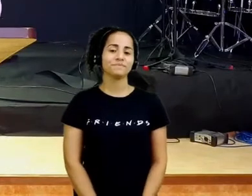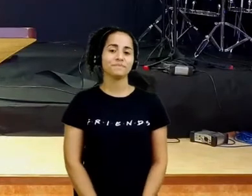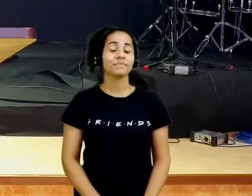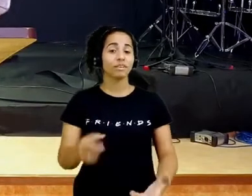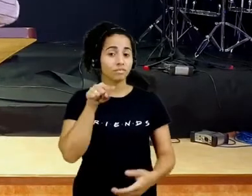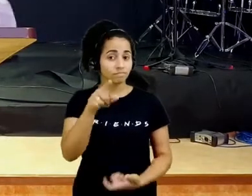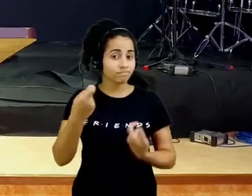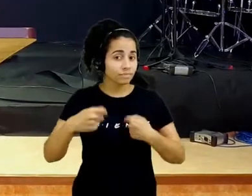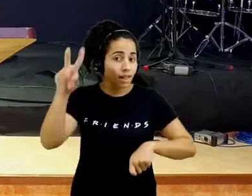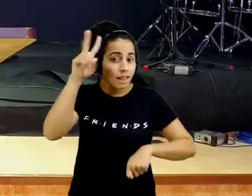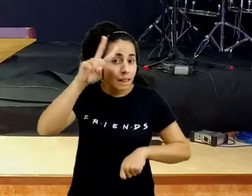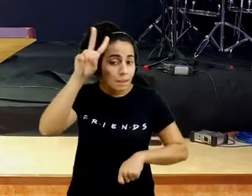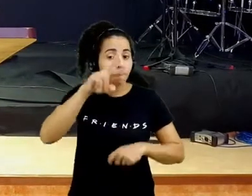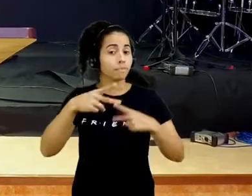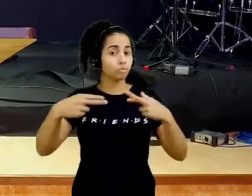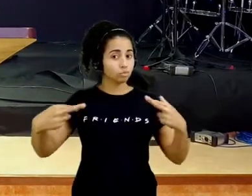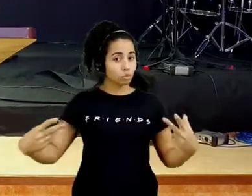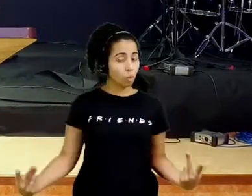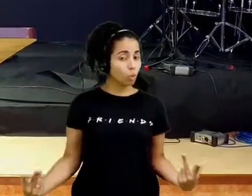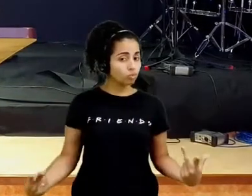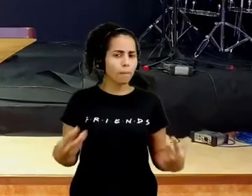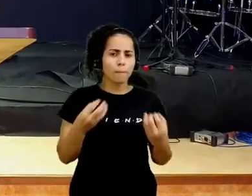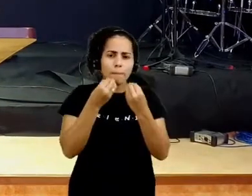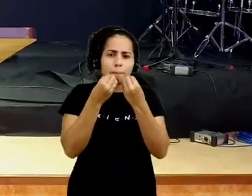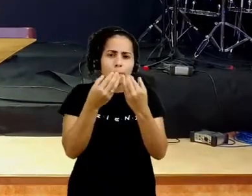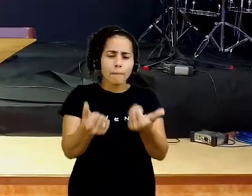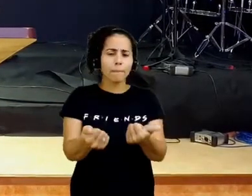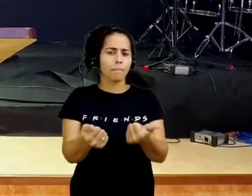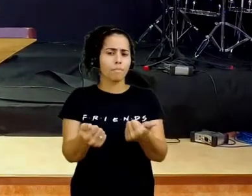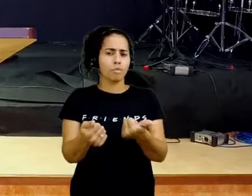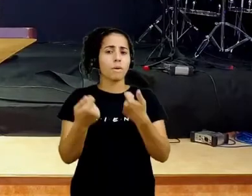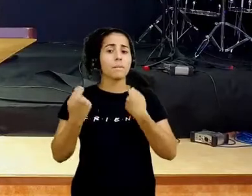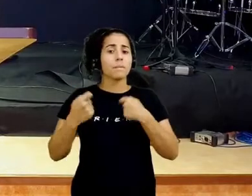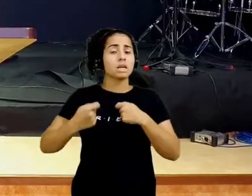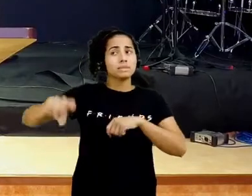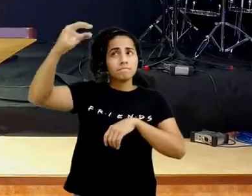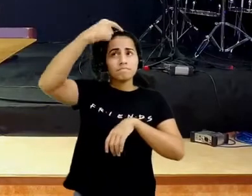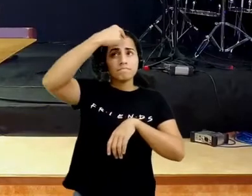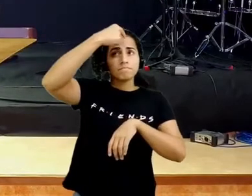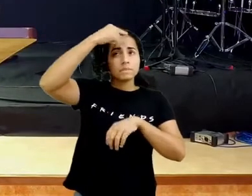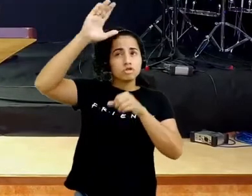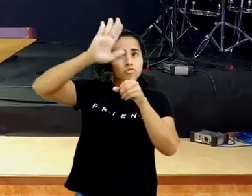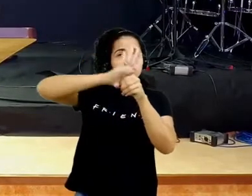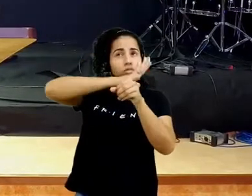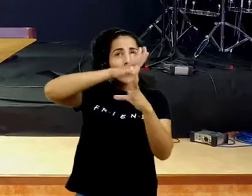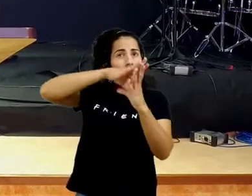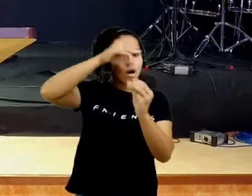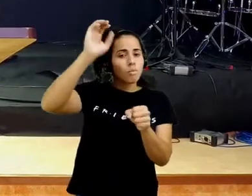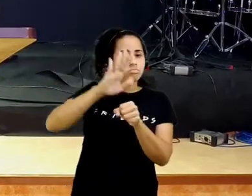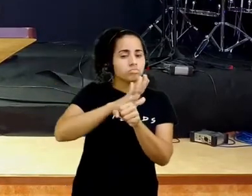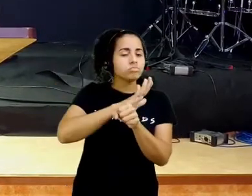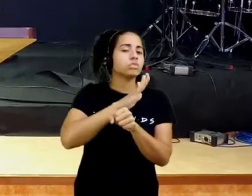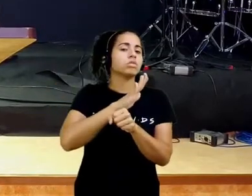Traga a sua memória, temos que trazer a nossa memória, temos que estar com as nossas mentes cheias, com a nossa alma,